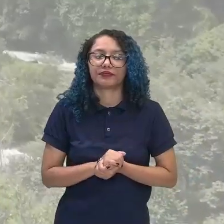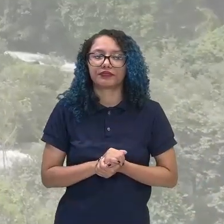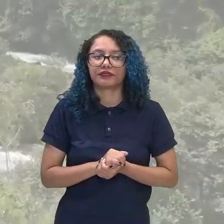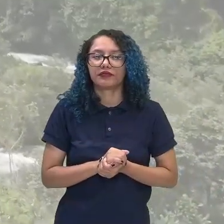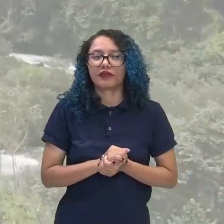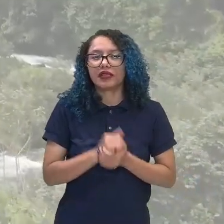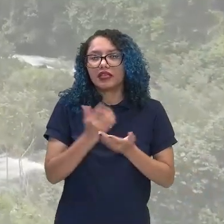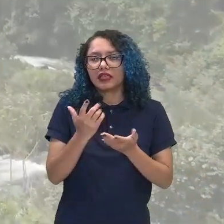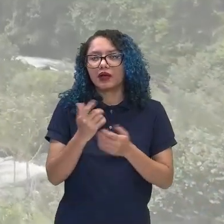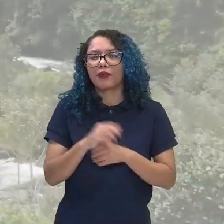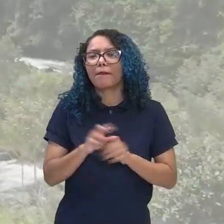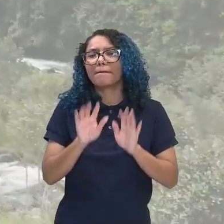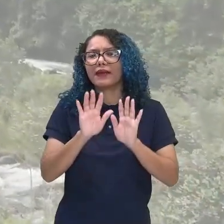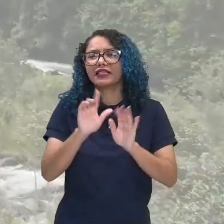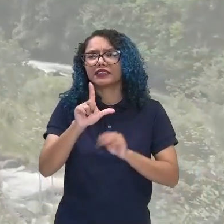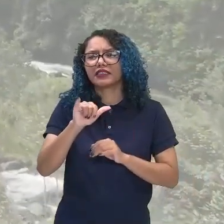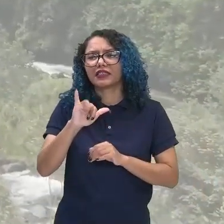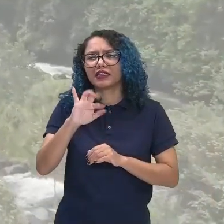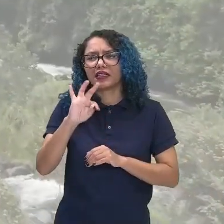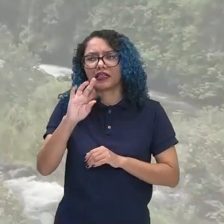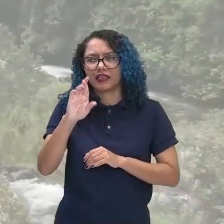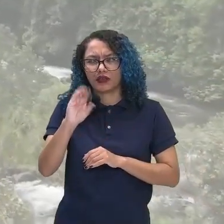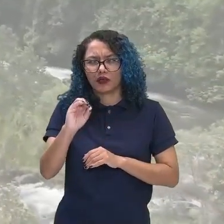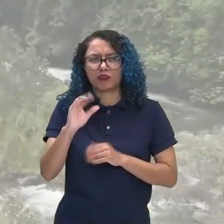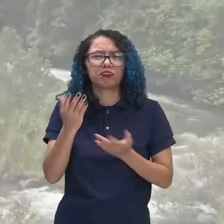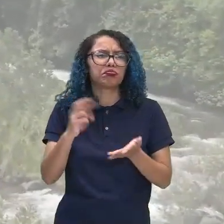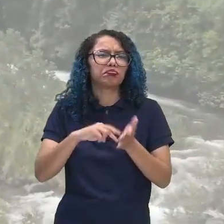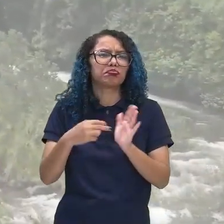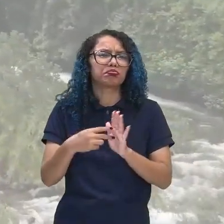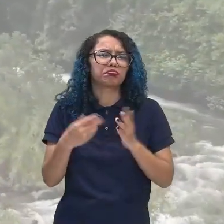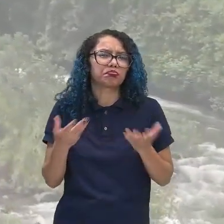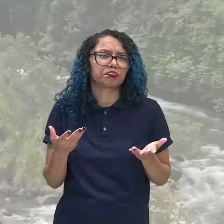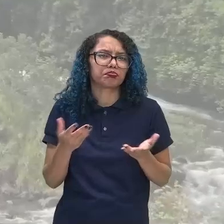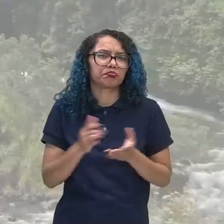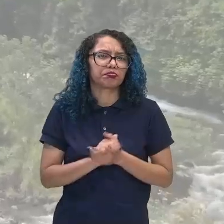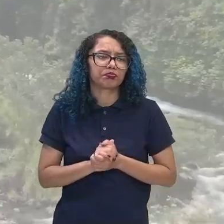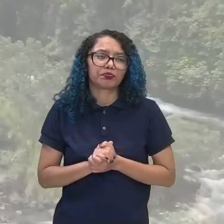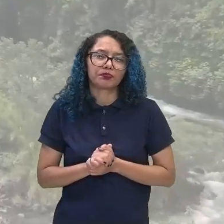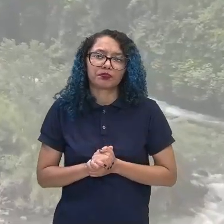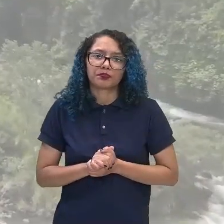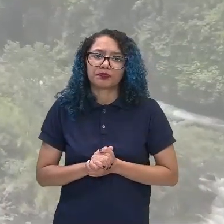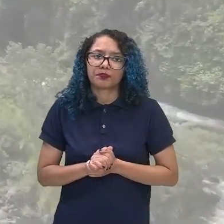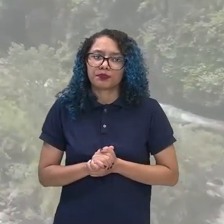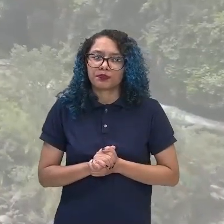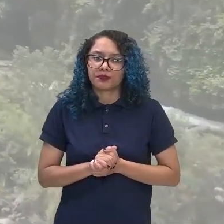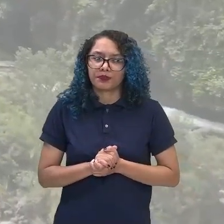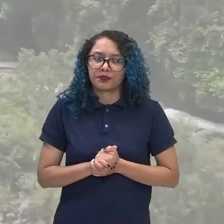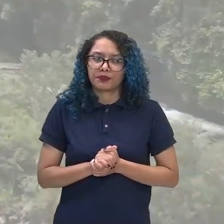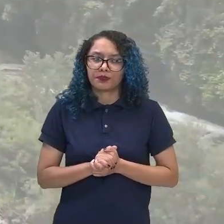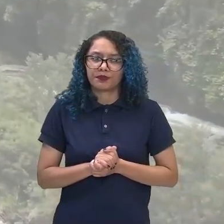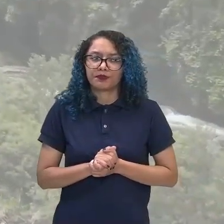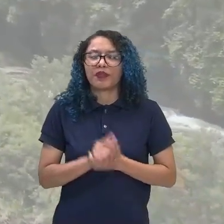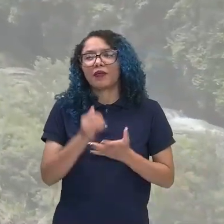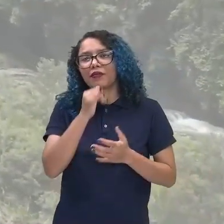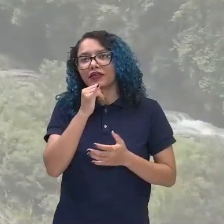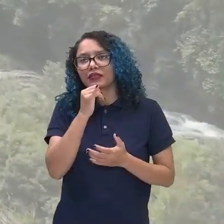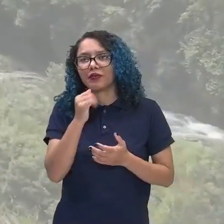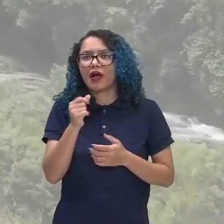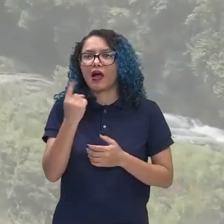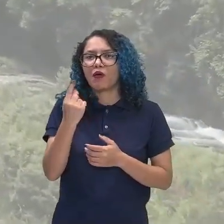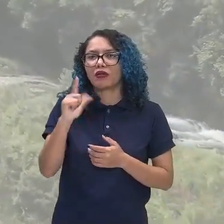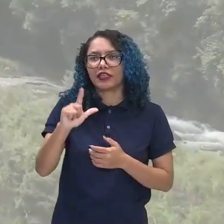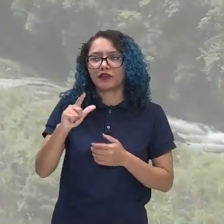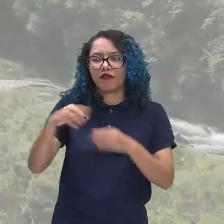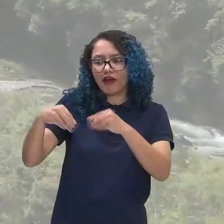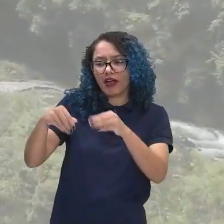que é o litro? Que muito se fala, tudo bem? O litro, não é? Ah, 1 litro de farinha, como a gente escuta, 1